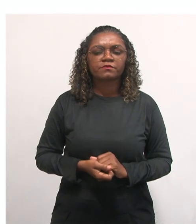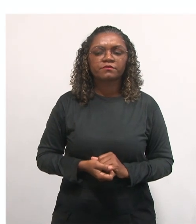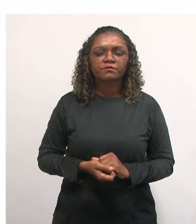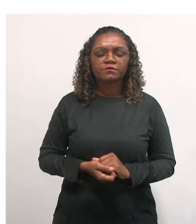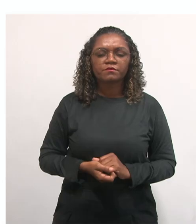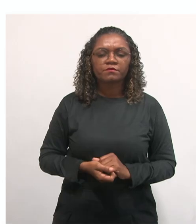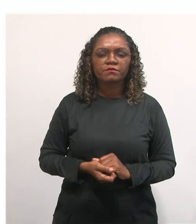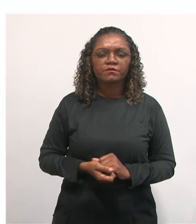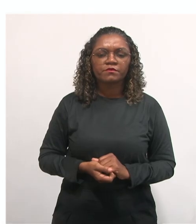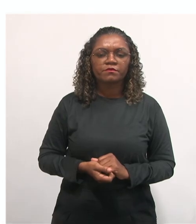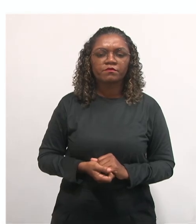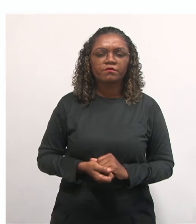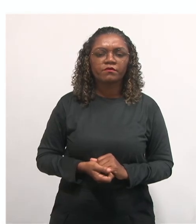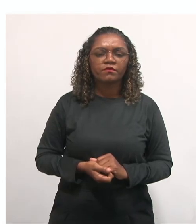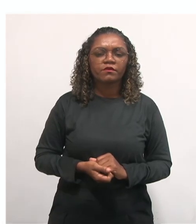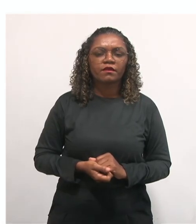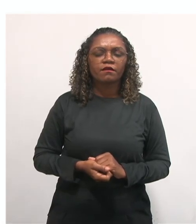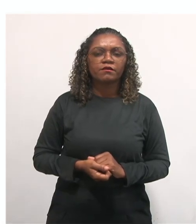Opa!